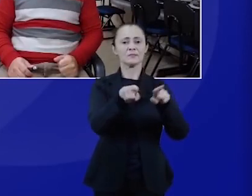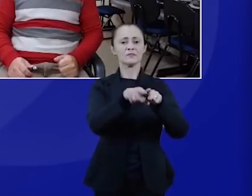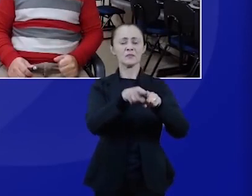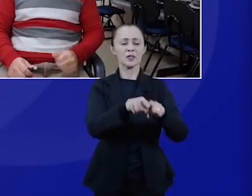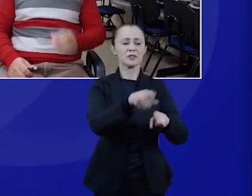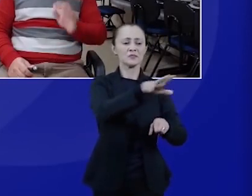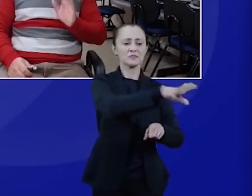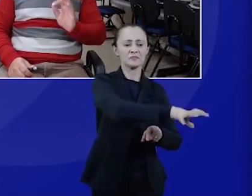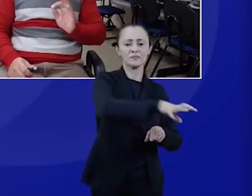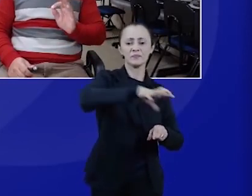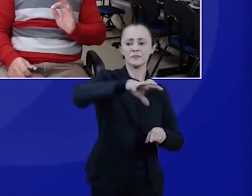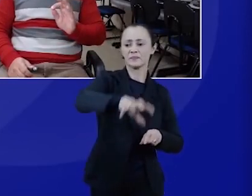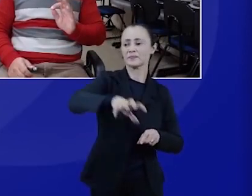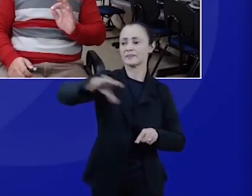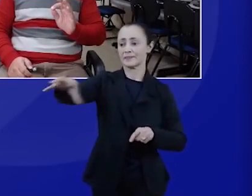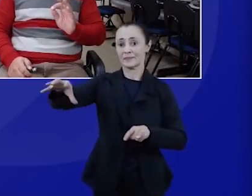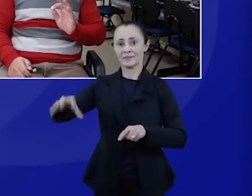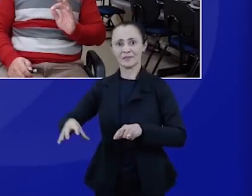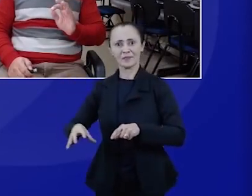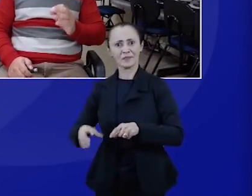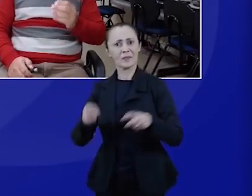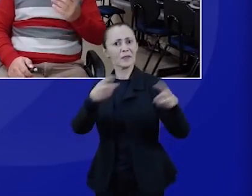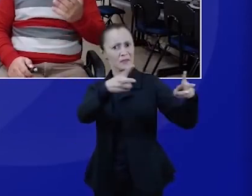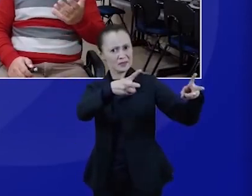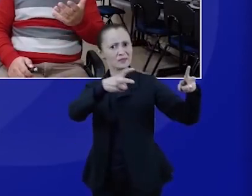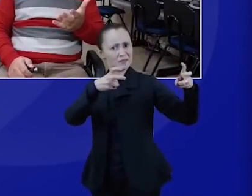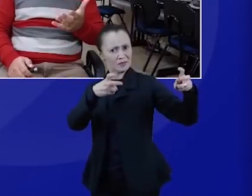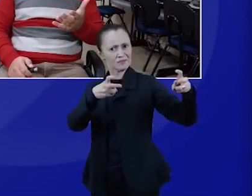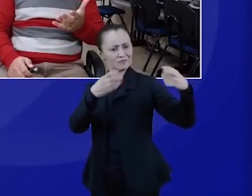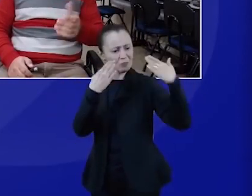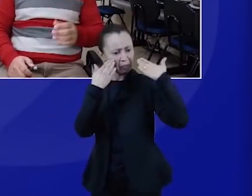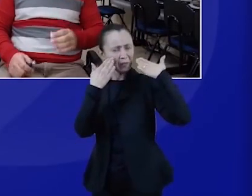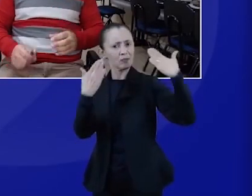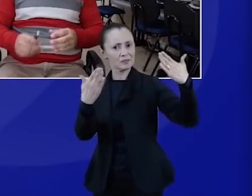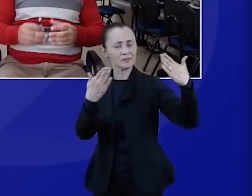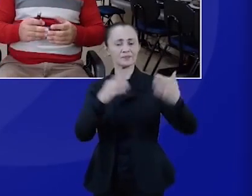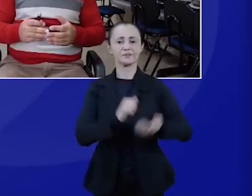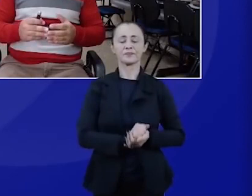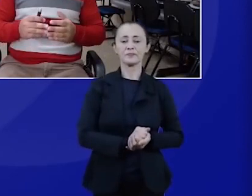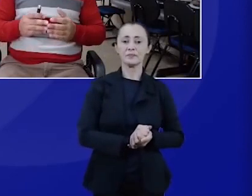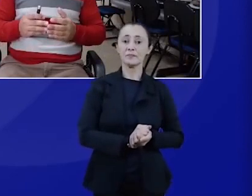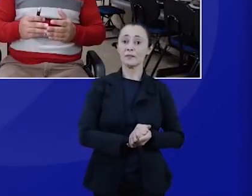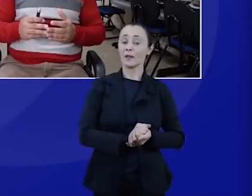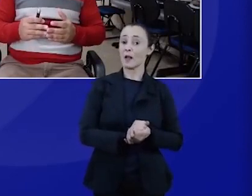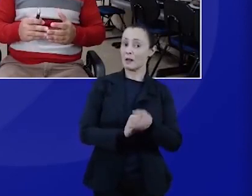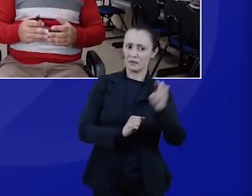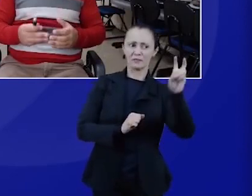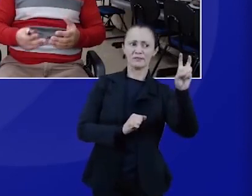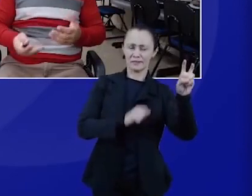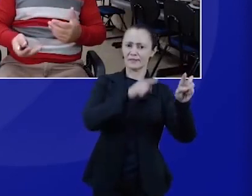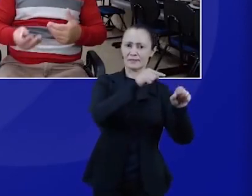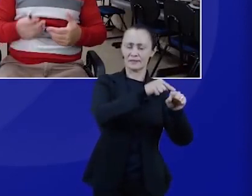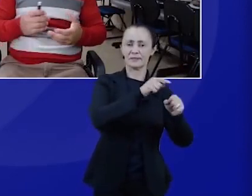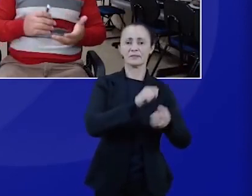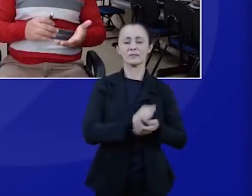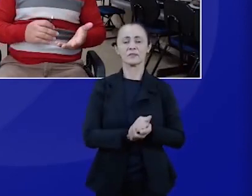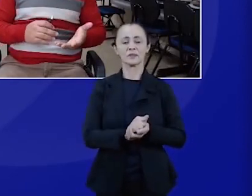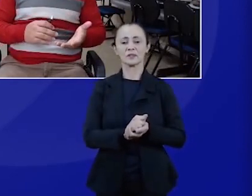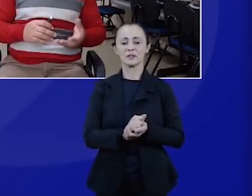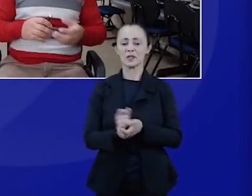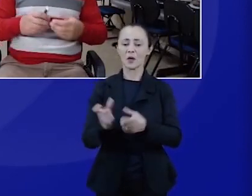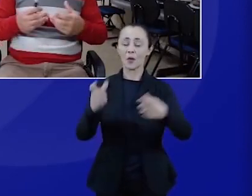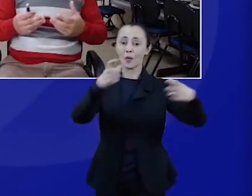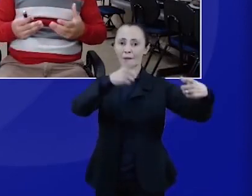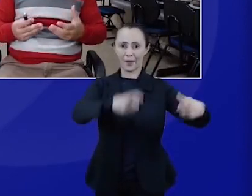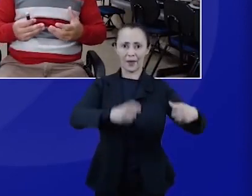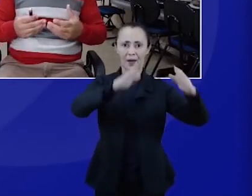territórios. Perceberam que interessante? O item 5, nós apresentaremos para vocês o lugar da